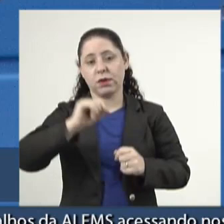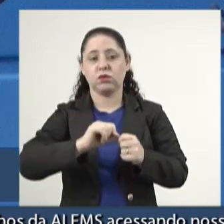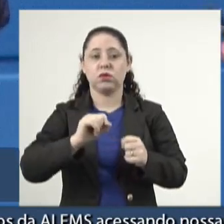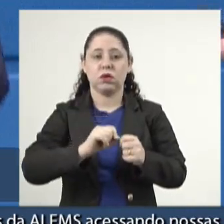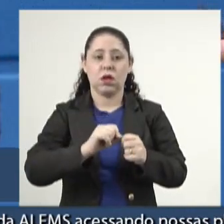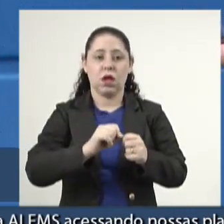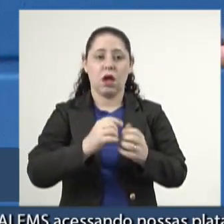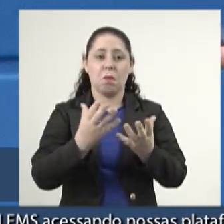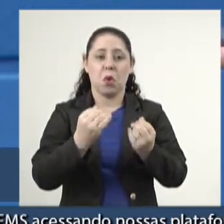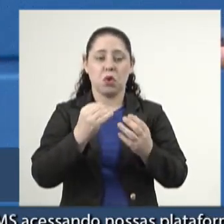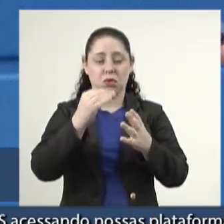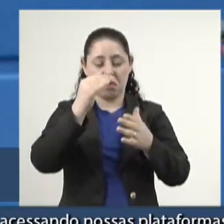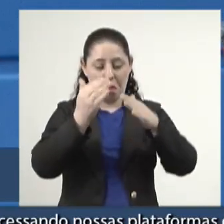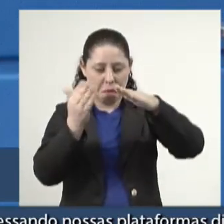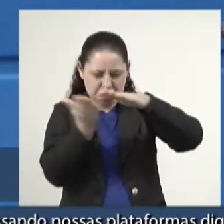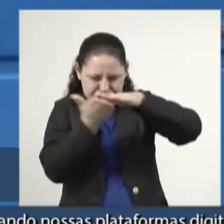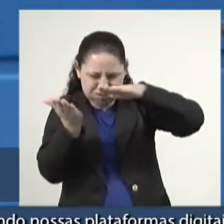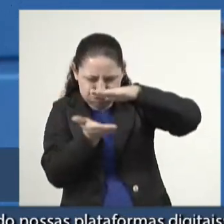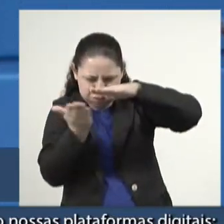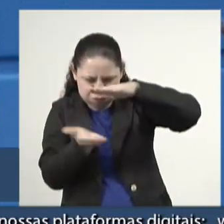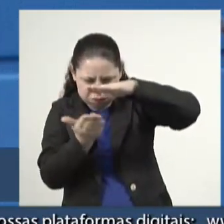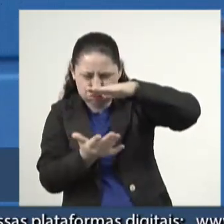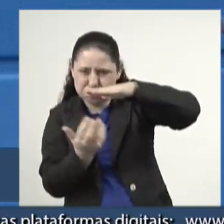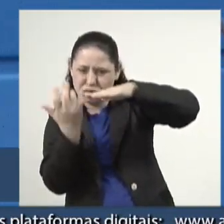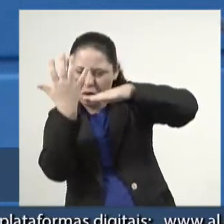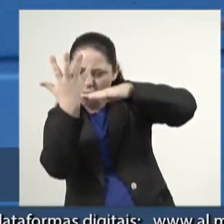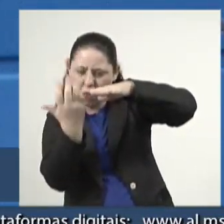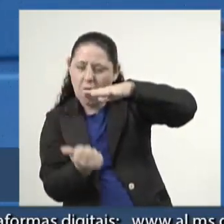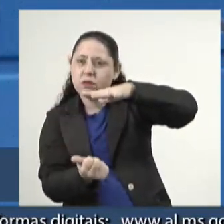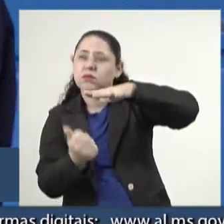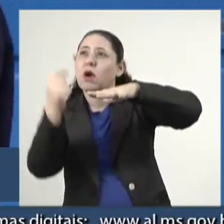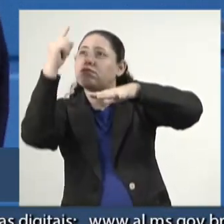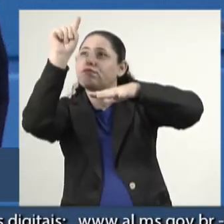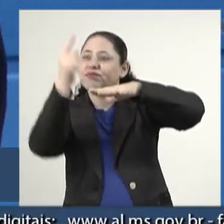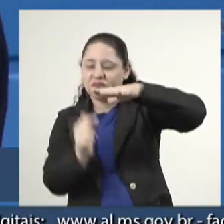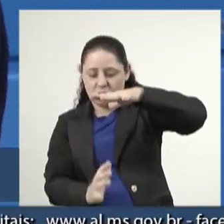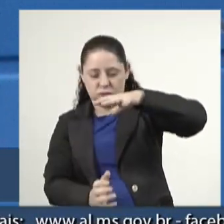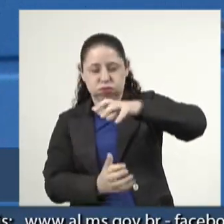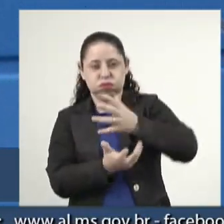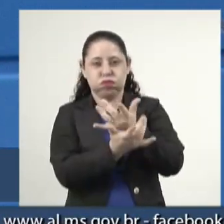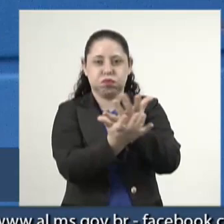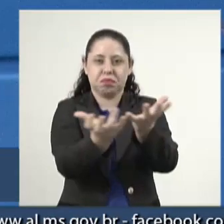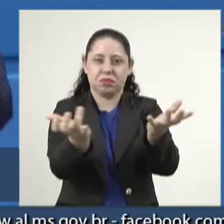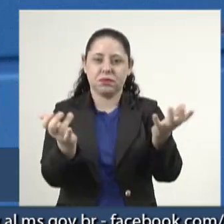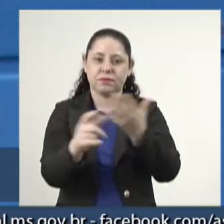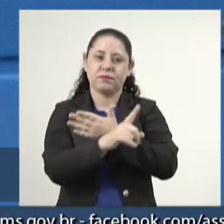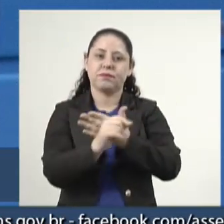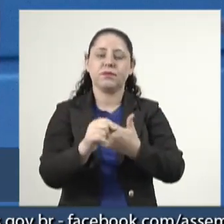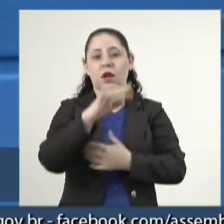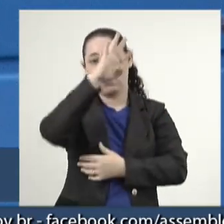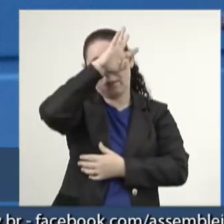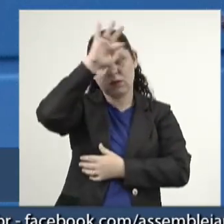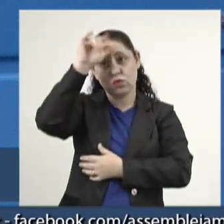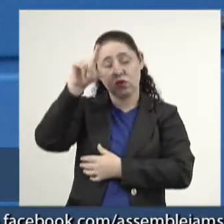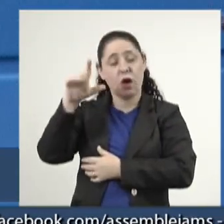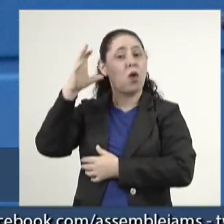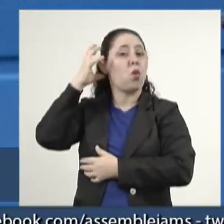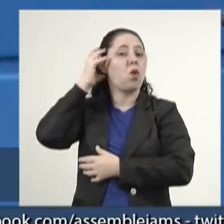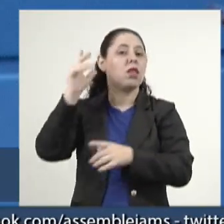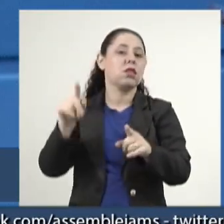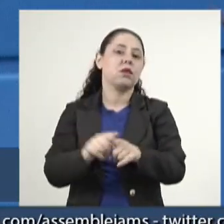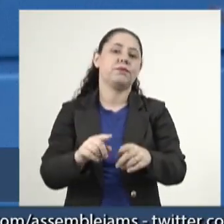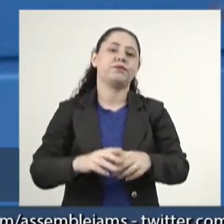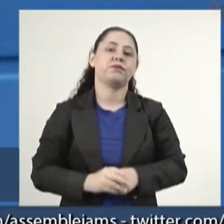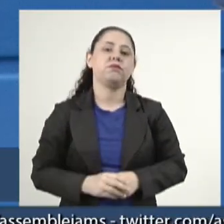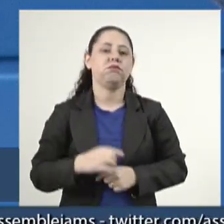biomassa grande e não ter uma seca forte ou uma geada forte e queimar o Pantanal inteiro, tanto o Pantanal Sul Mato Grossense. Então, quando eu tenho